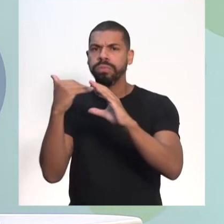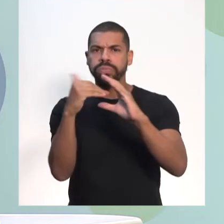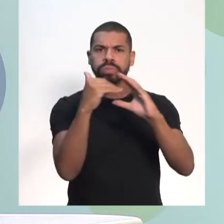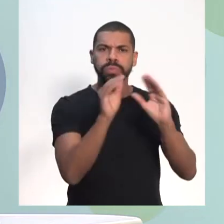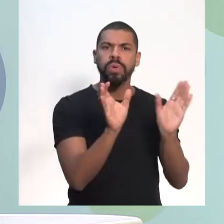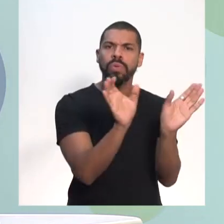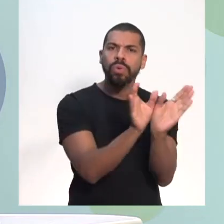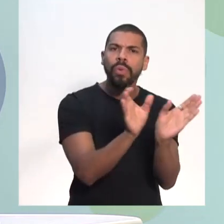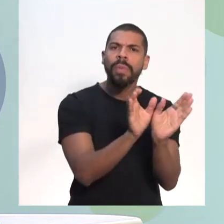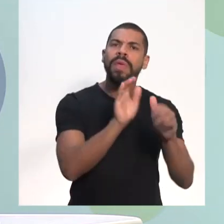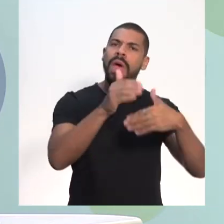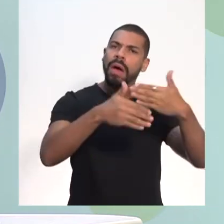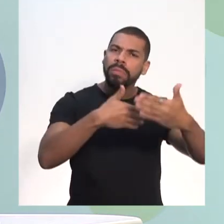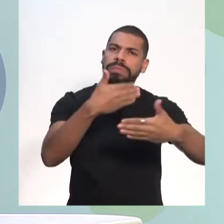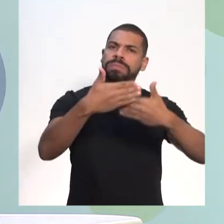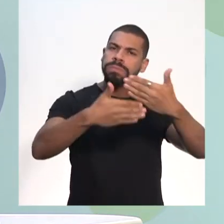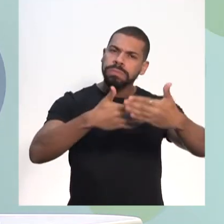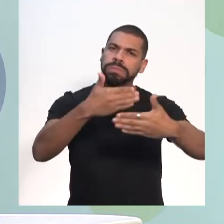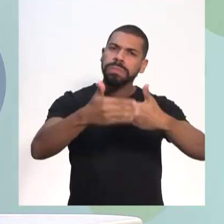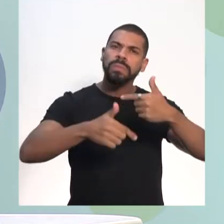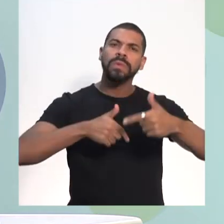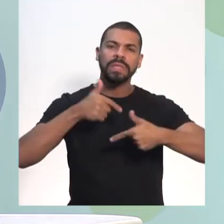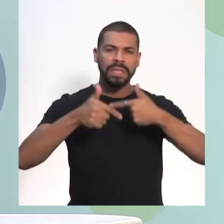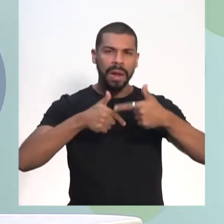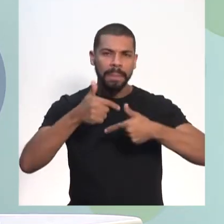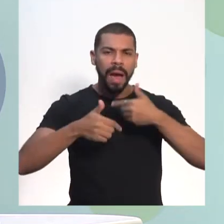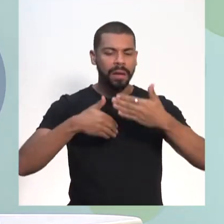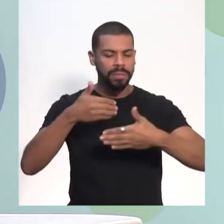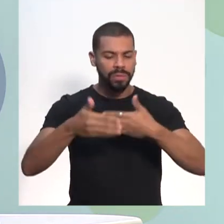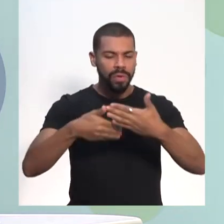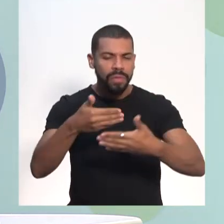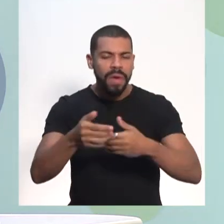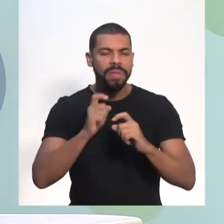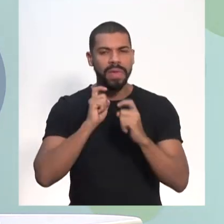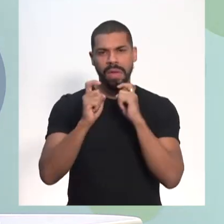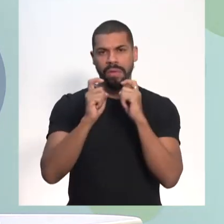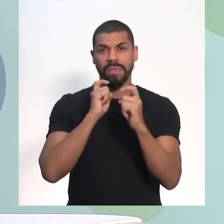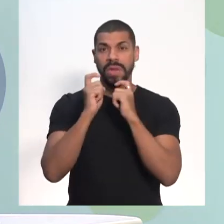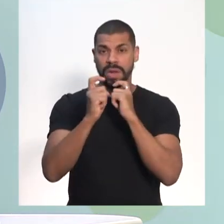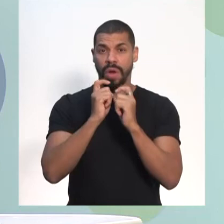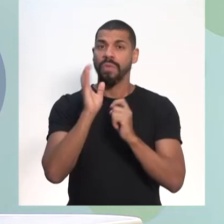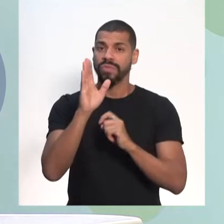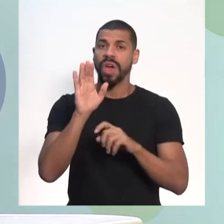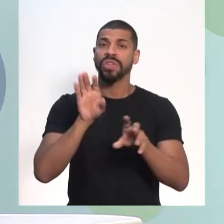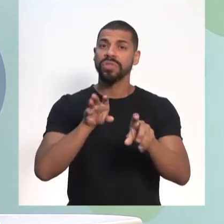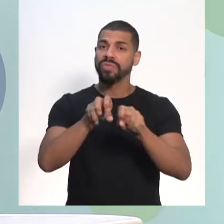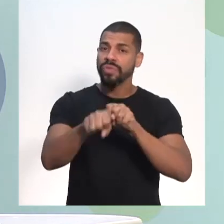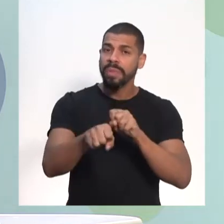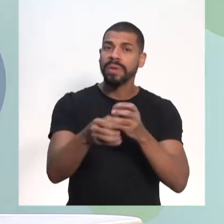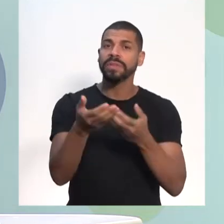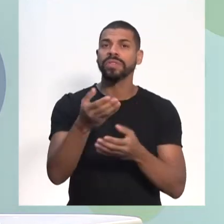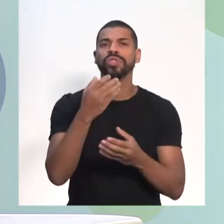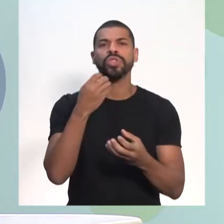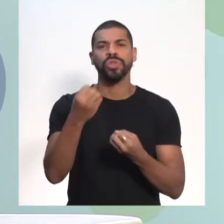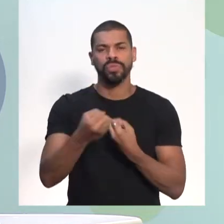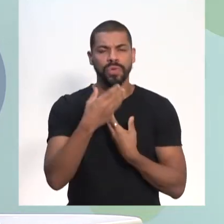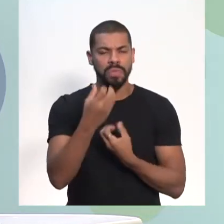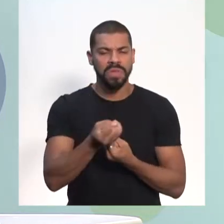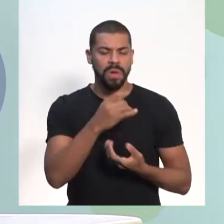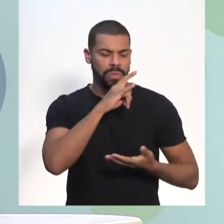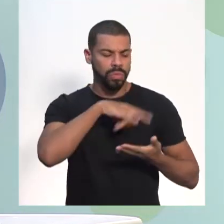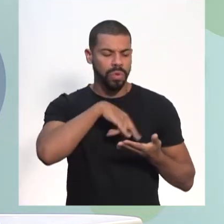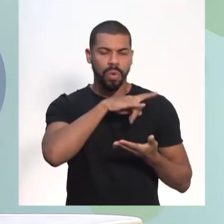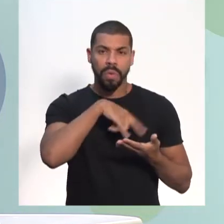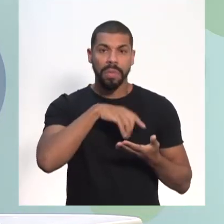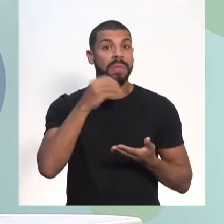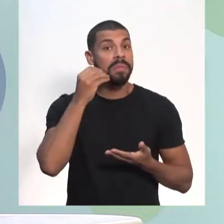ao longo do trabalho que a gente pretende desenvolver aí nas ATPCs, em outros momentos de formação, por meio de comunicados e documentos orientadores,